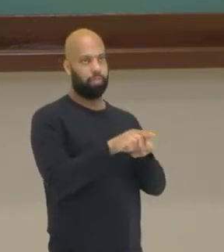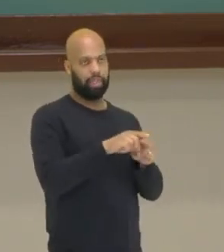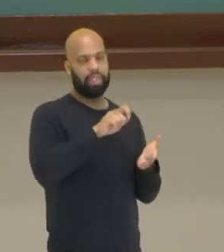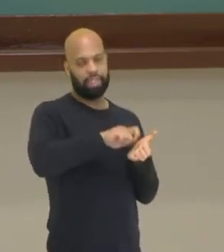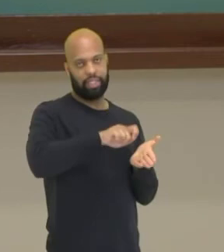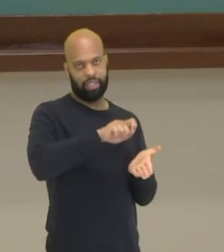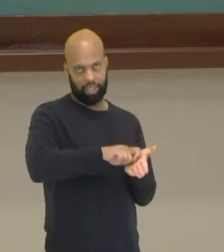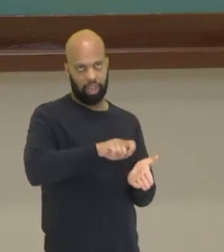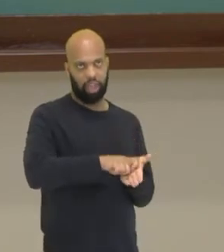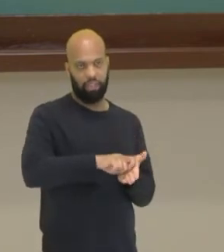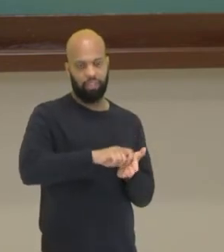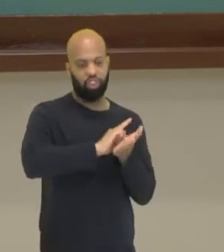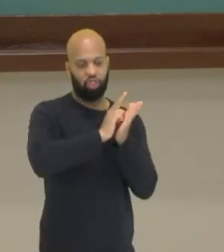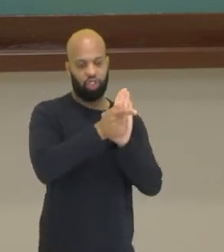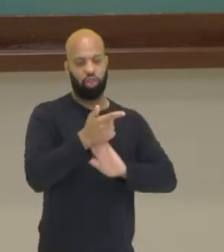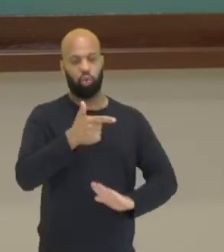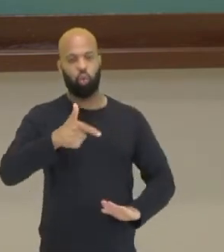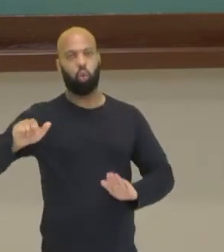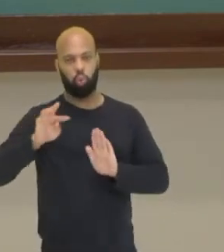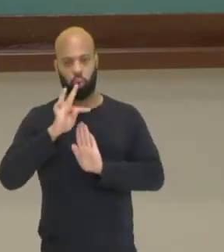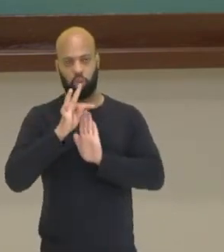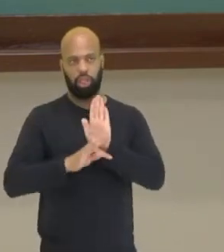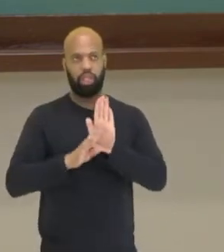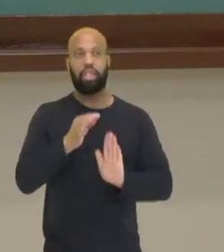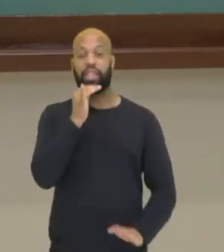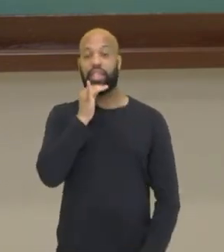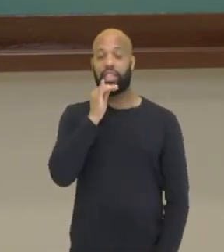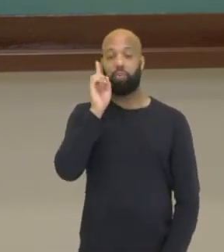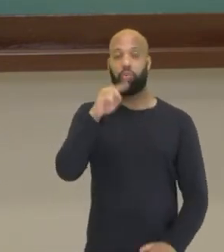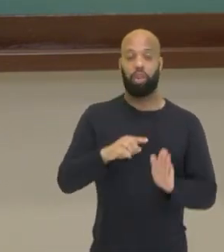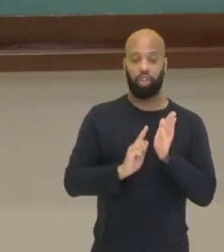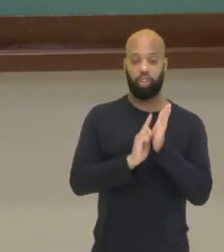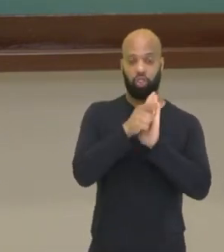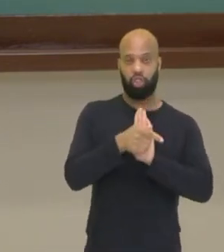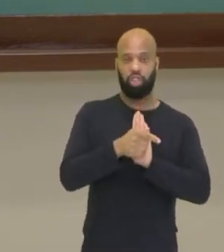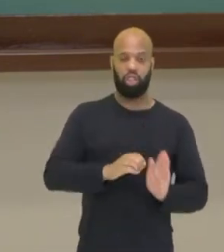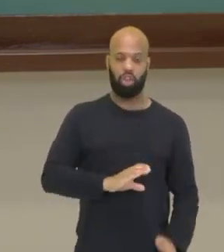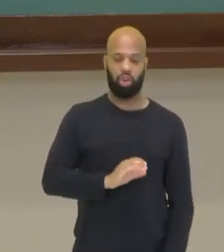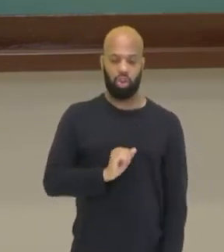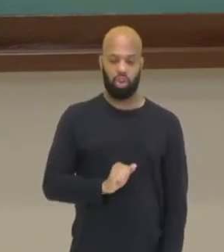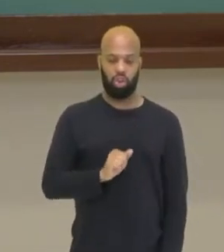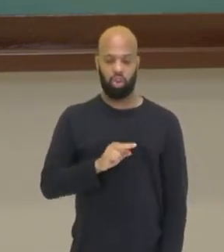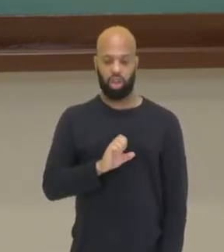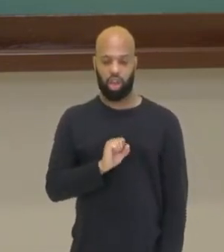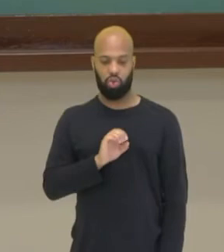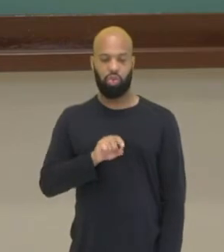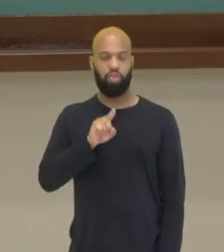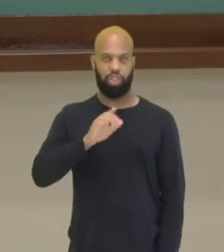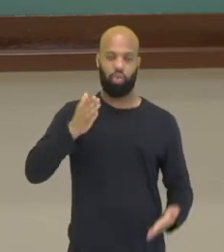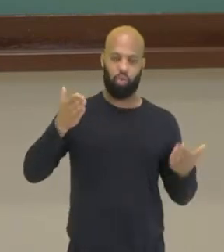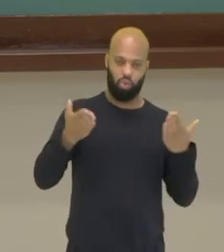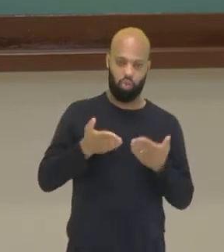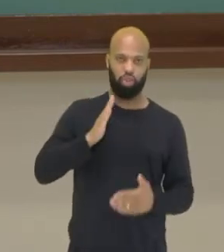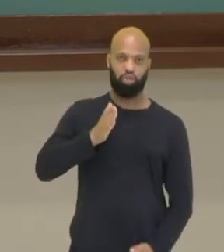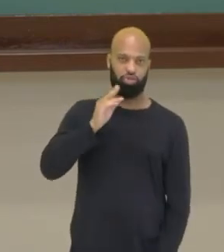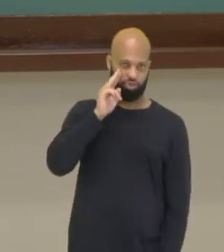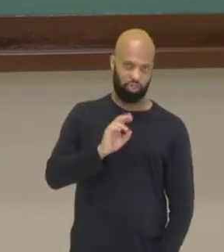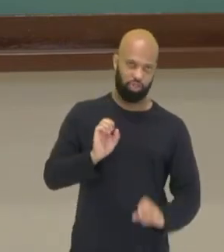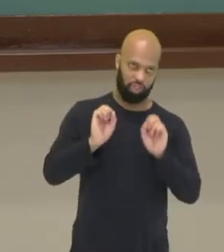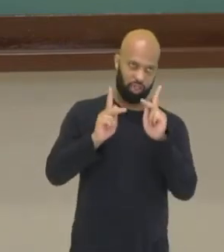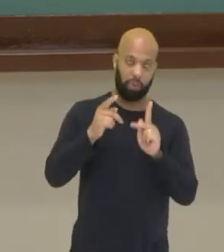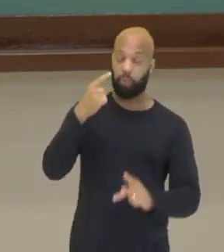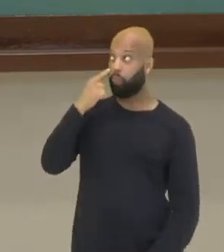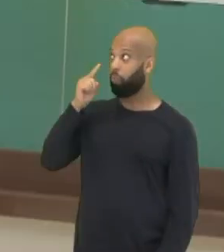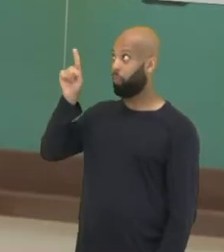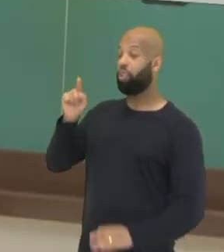de outros gêneros textuais, como o gênero caos que vocês acompanharam aqui hoje, certo? Então, olha